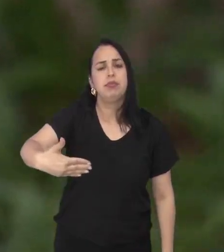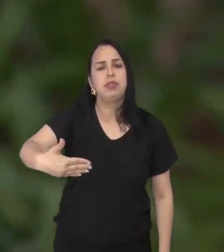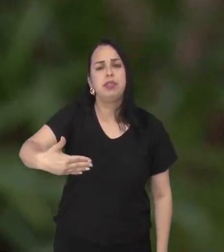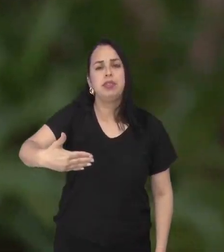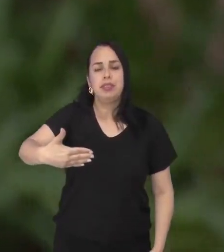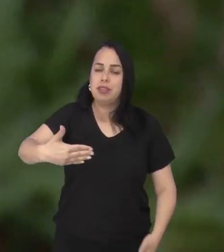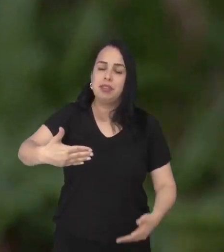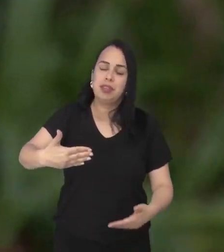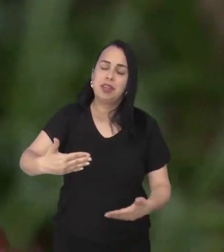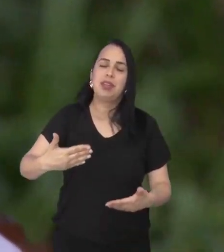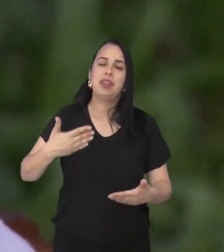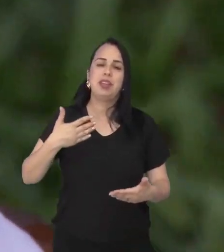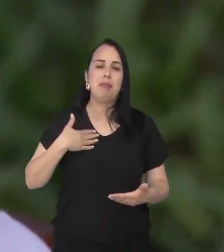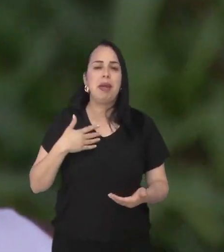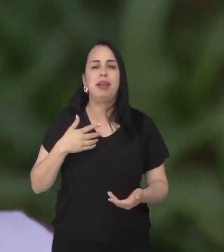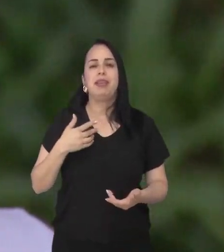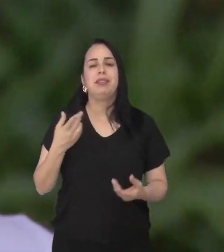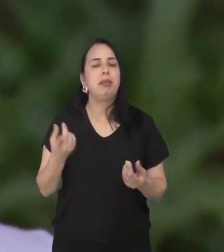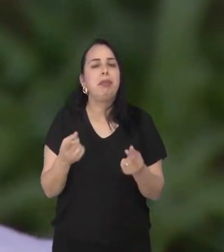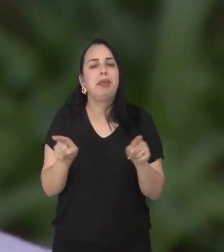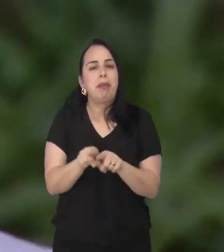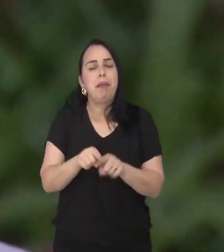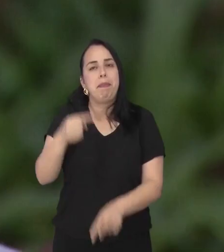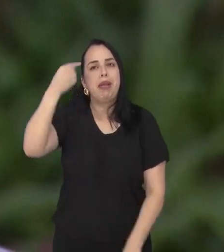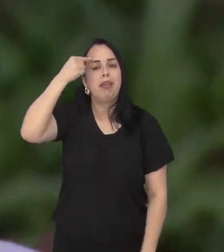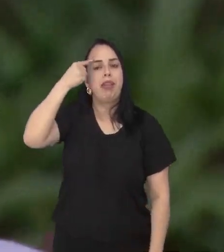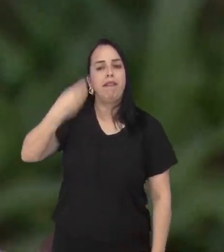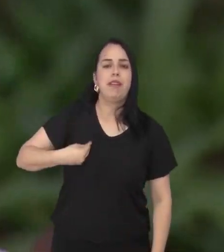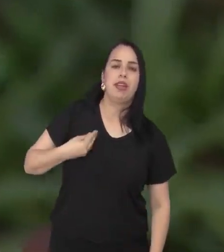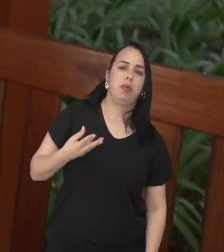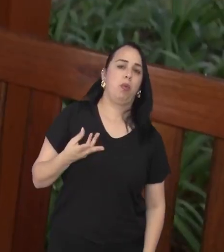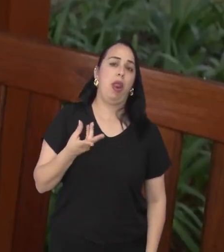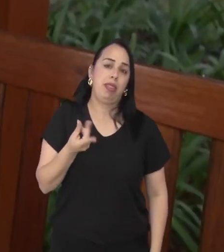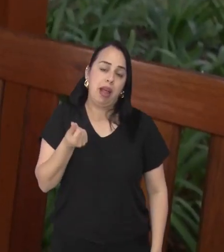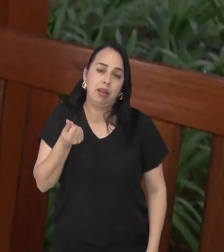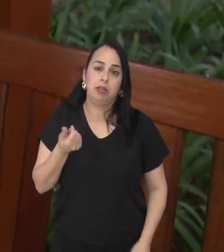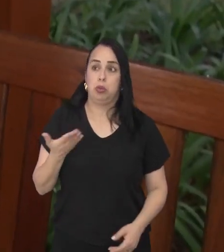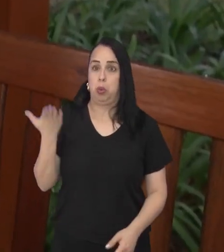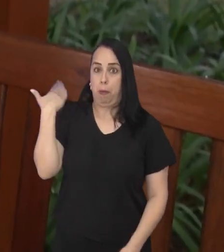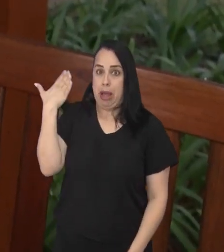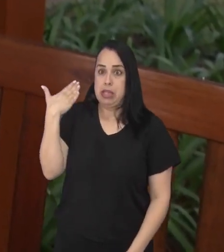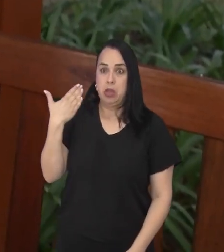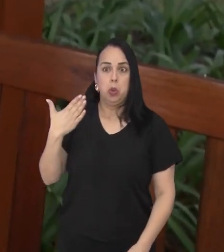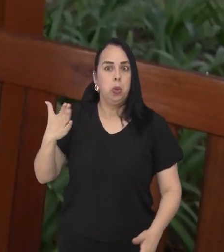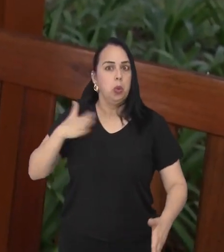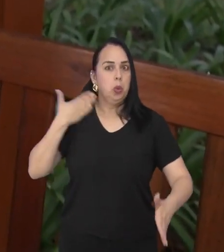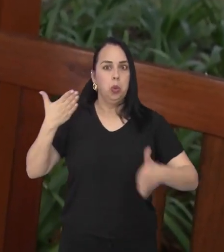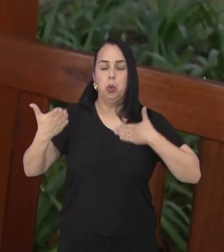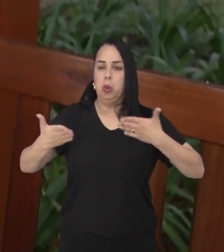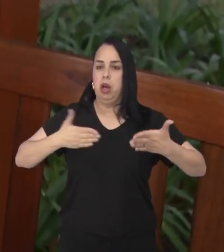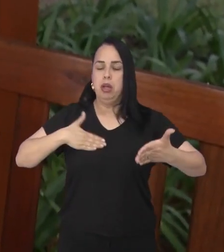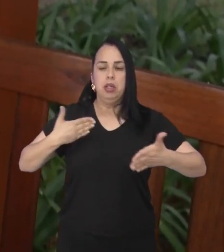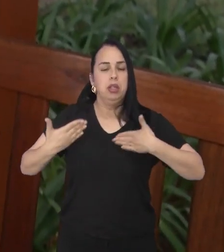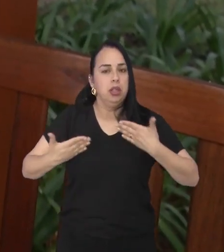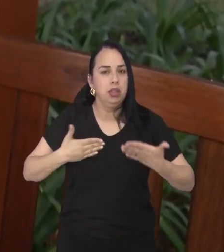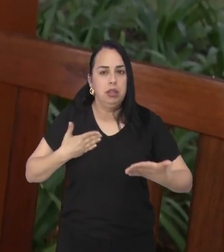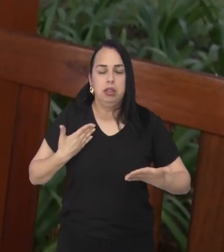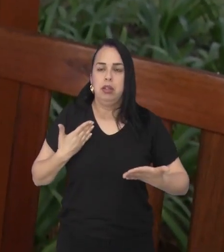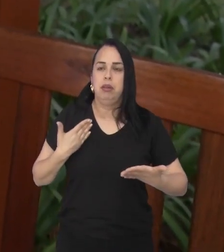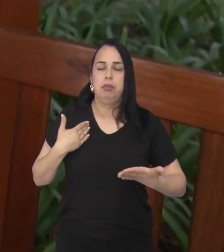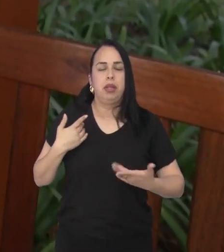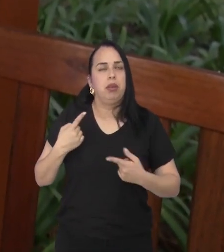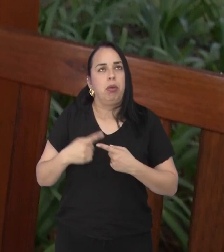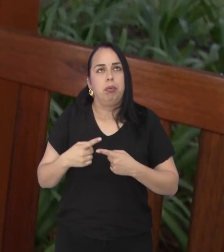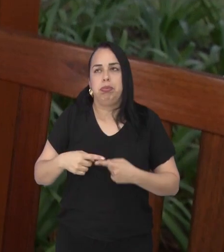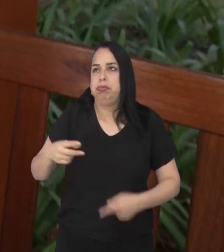e encontrar caminhos para não perder a qualidade de vida. A princípio foi muito assustador, né? Porque você começa